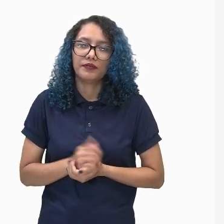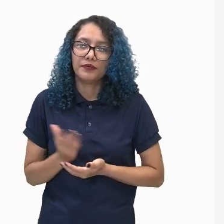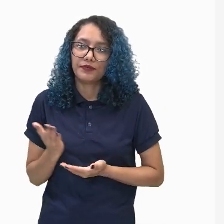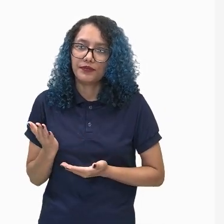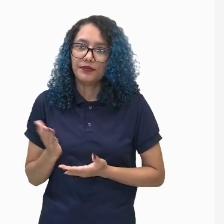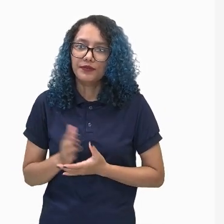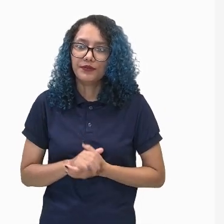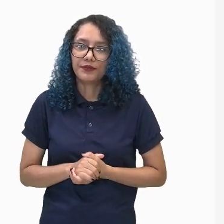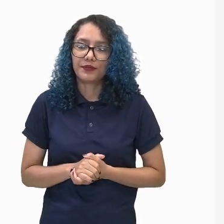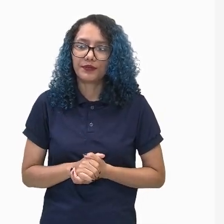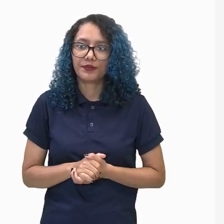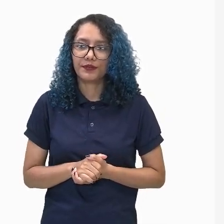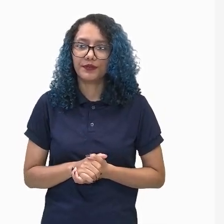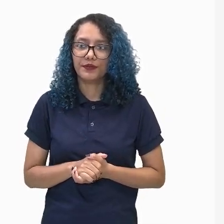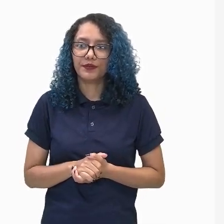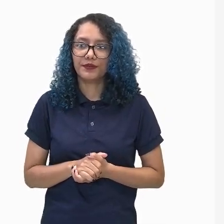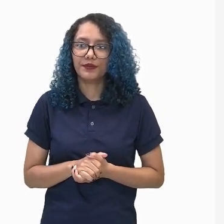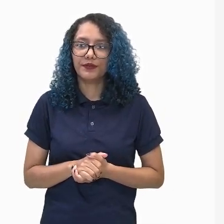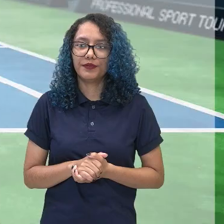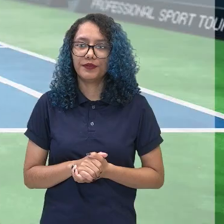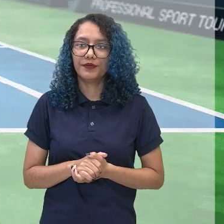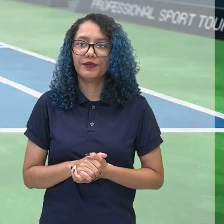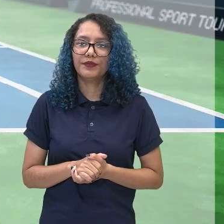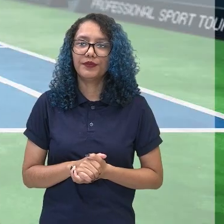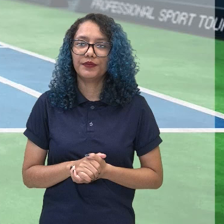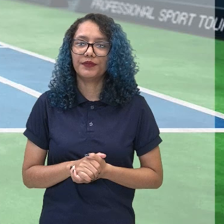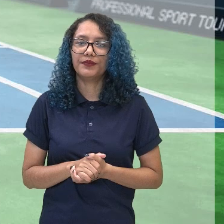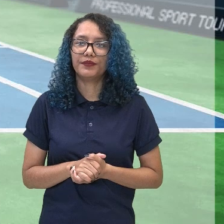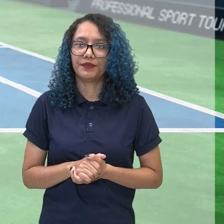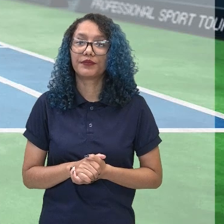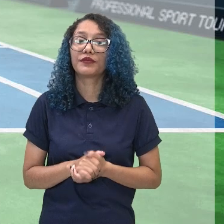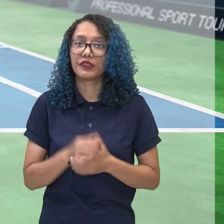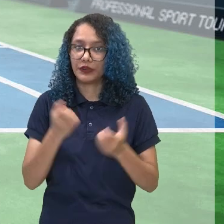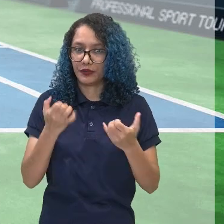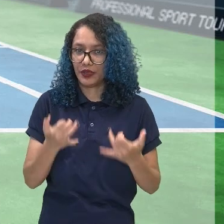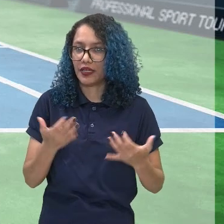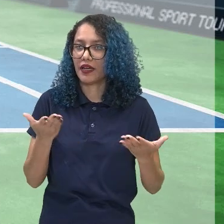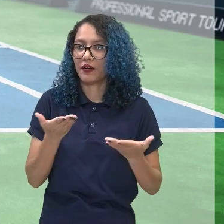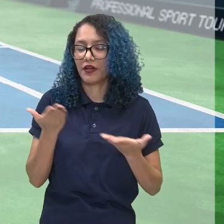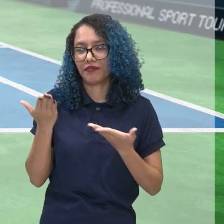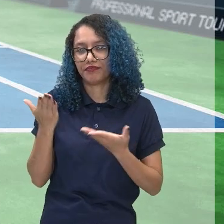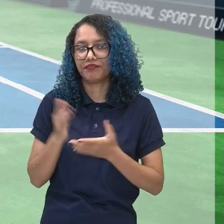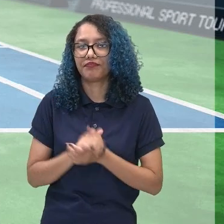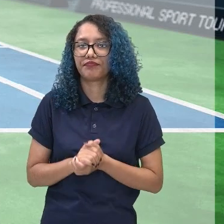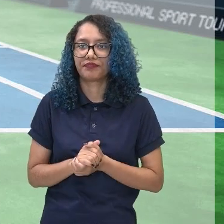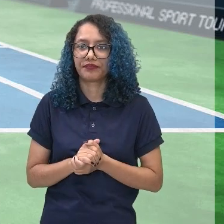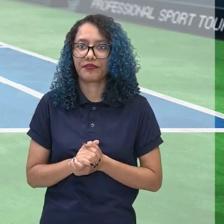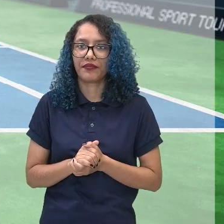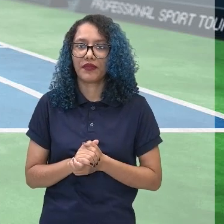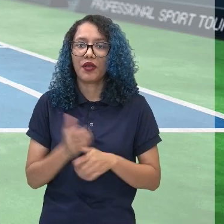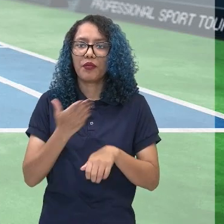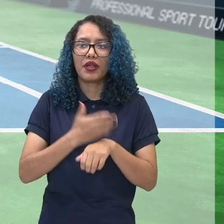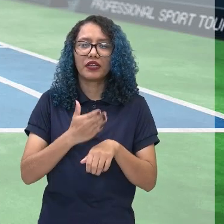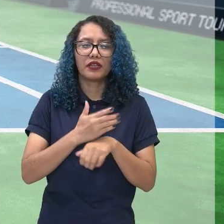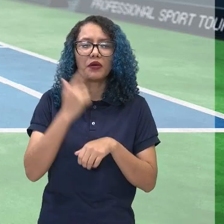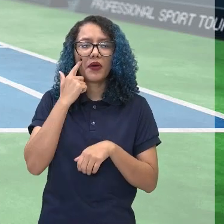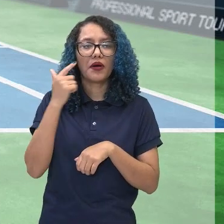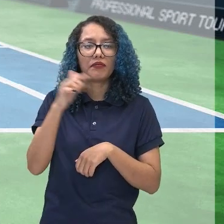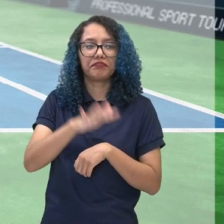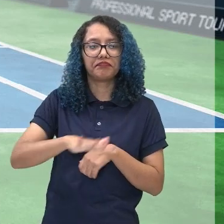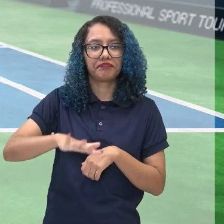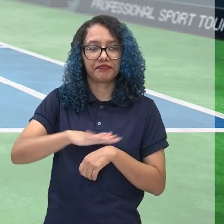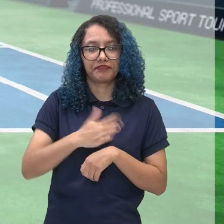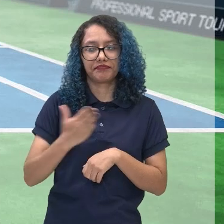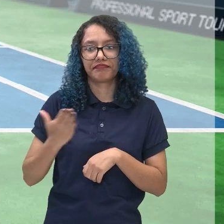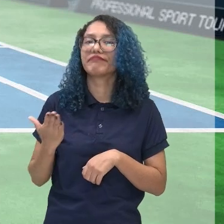para que a gente deixe registrado que nós vamos falar sobre o tênis de quadra, que é praticado, que é jogado neste ambiente,